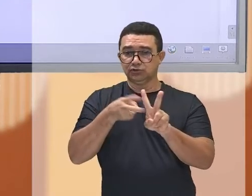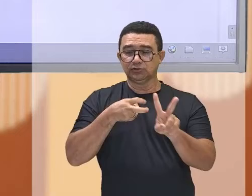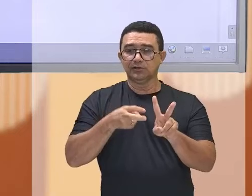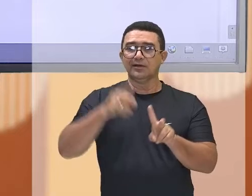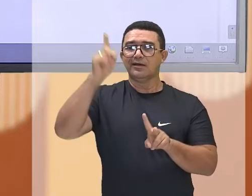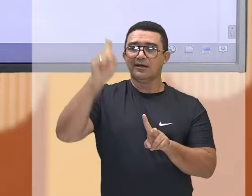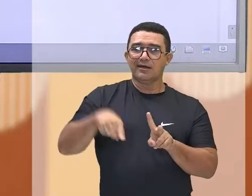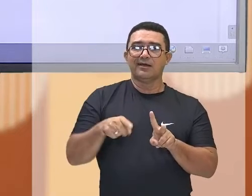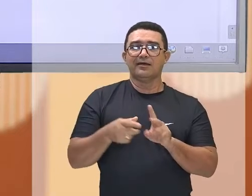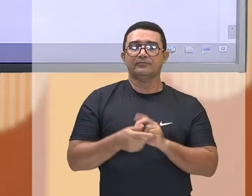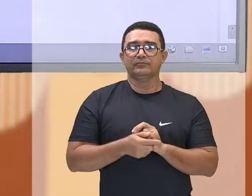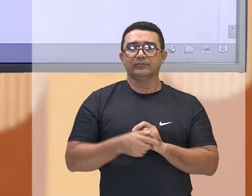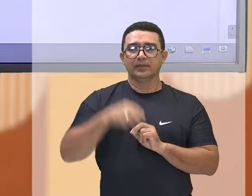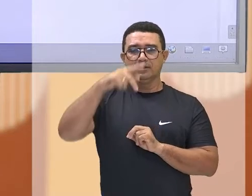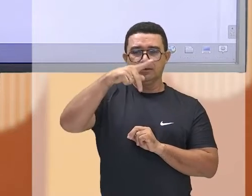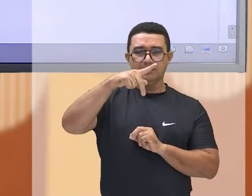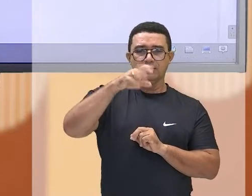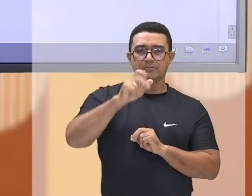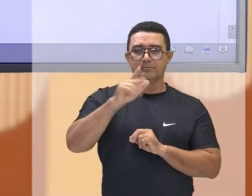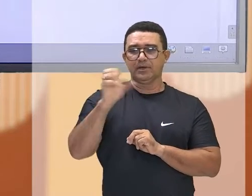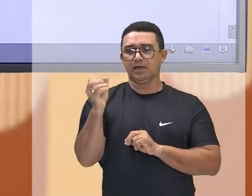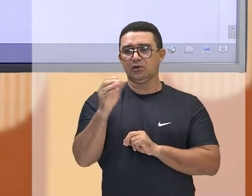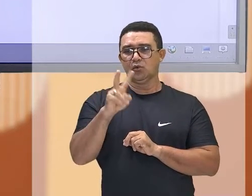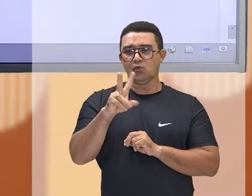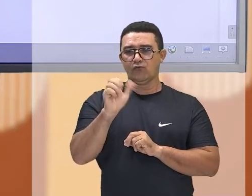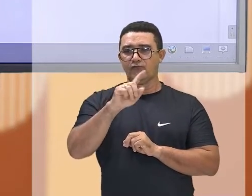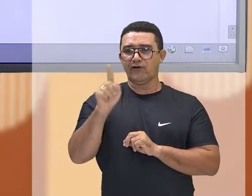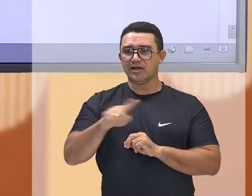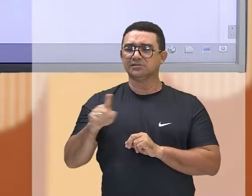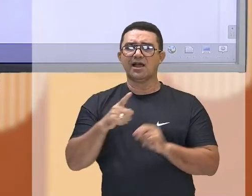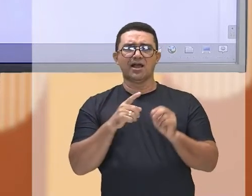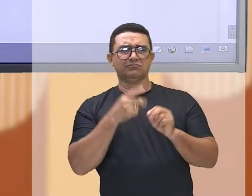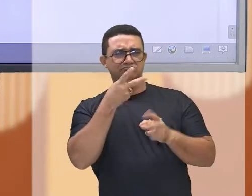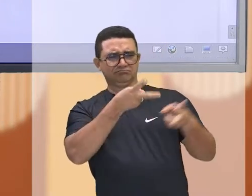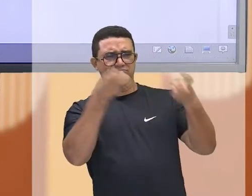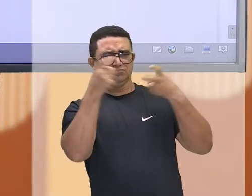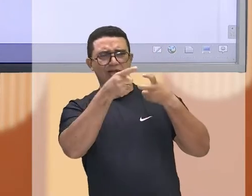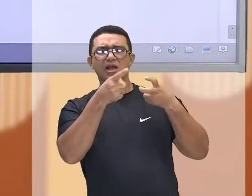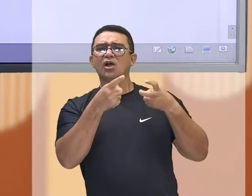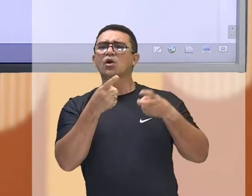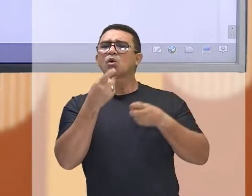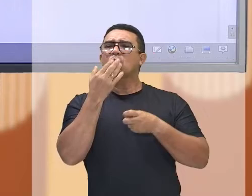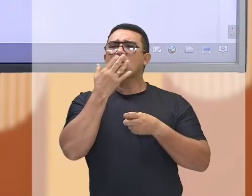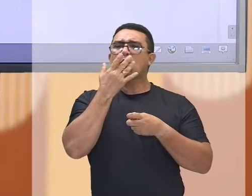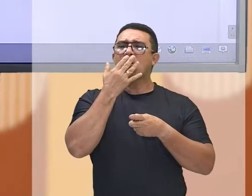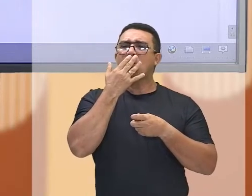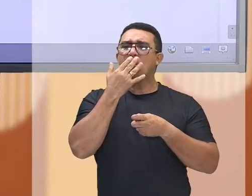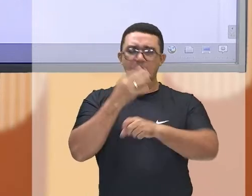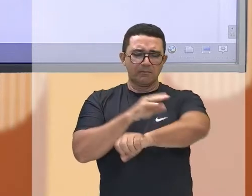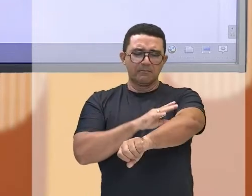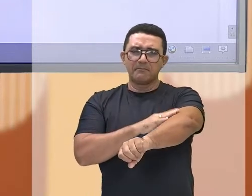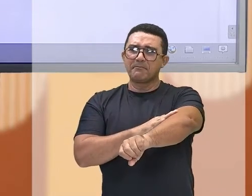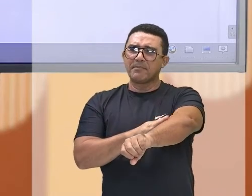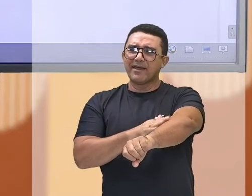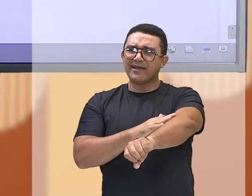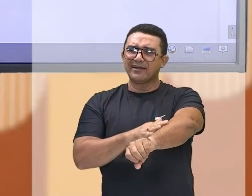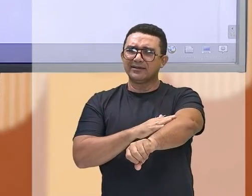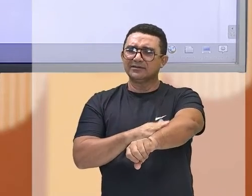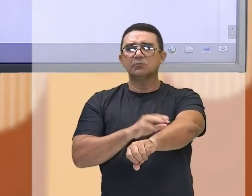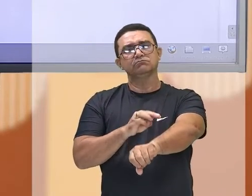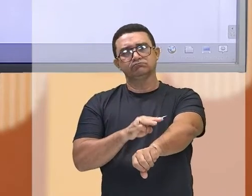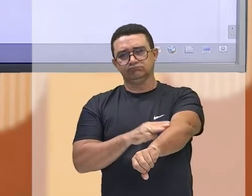pelo Caminha como pardo, por causa da sua cor mais avermelhada. E movimentos